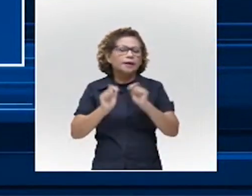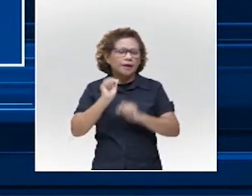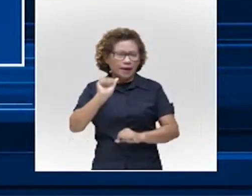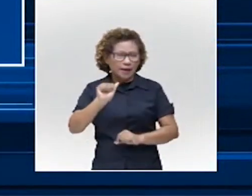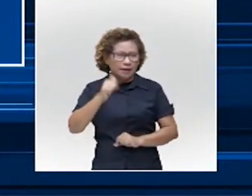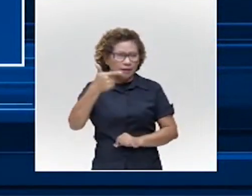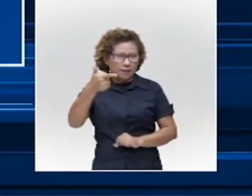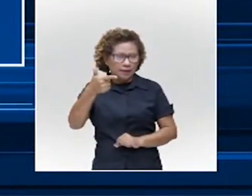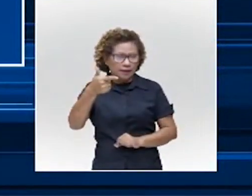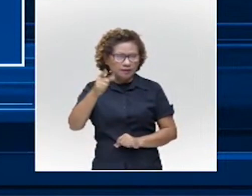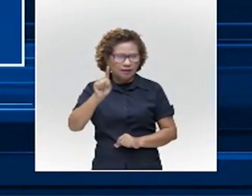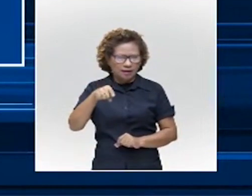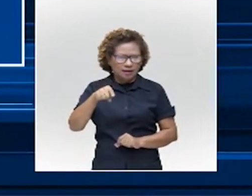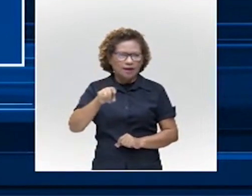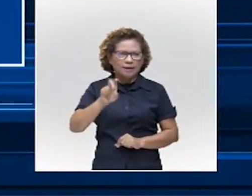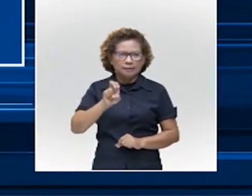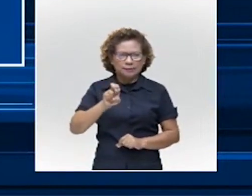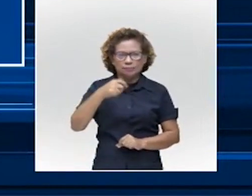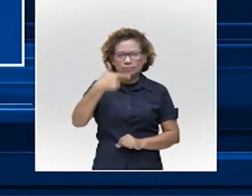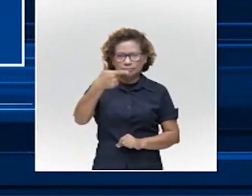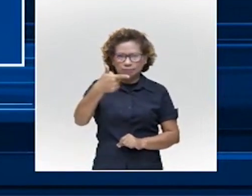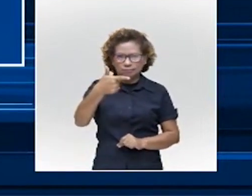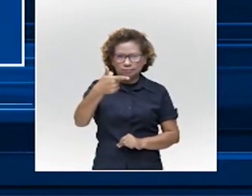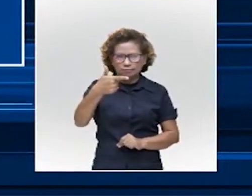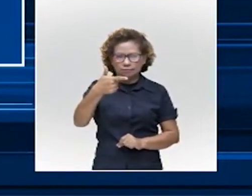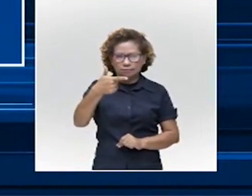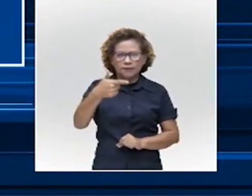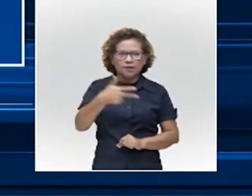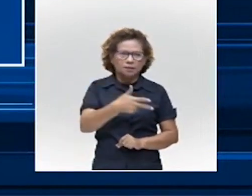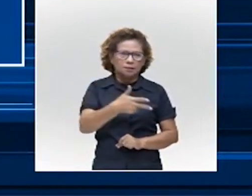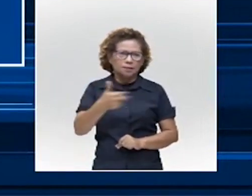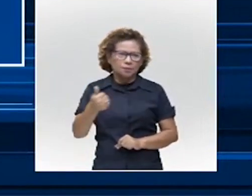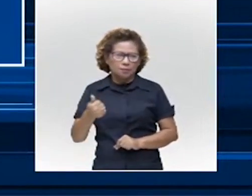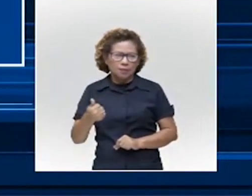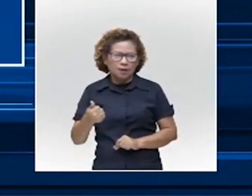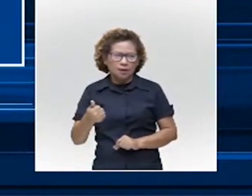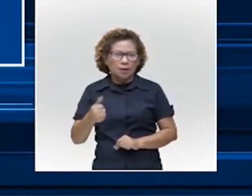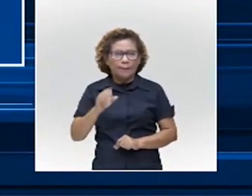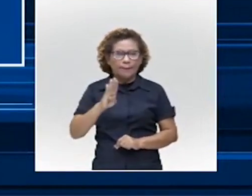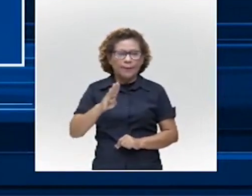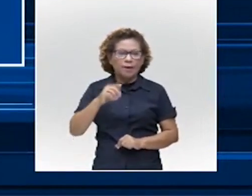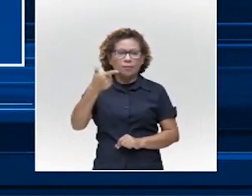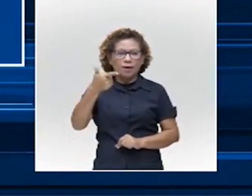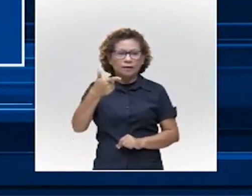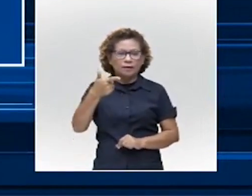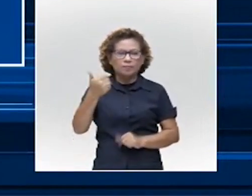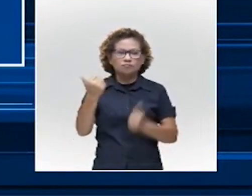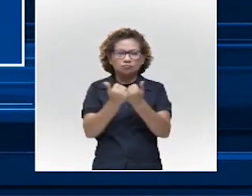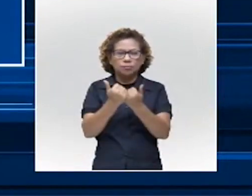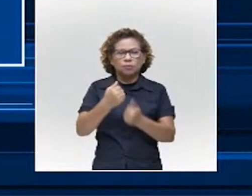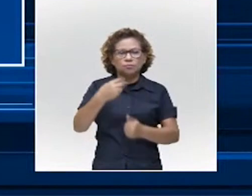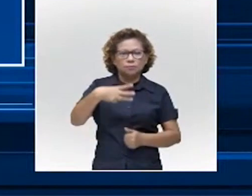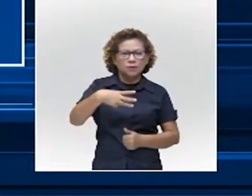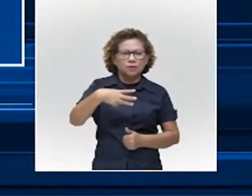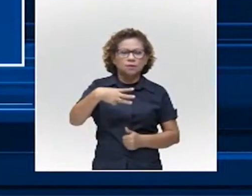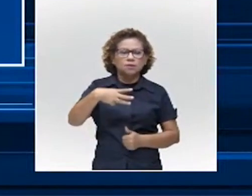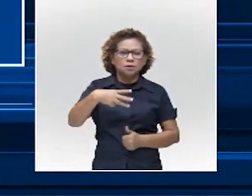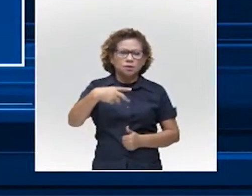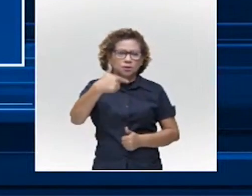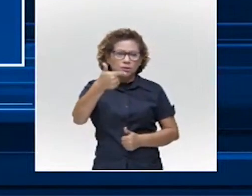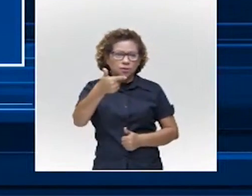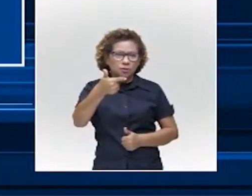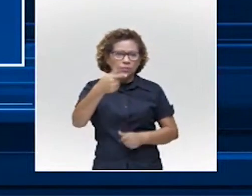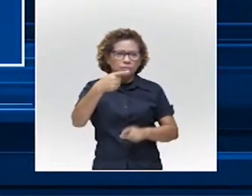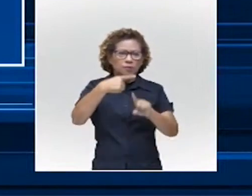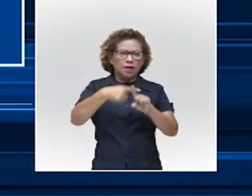5, um dos catetos vale 3, o outro cateto é o x, que é referente ao valor que